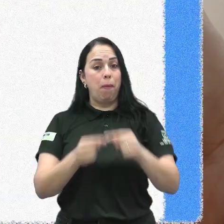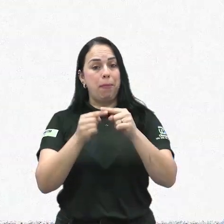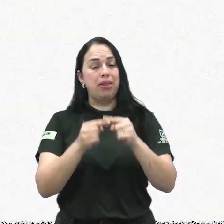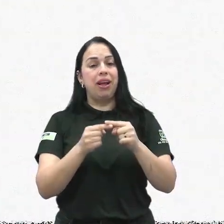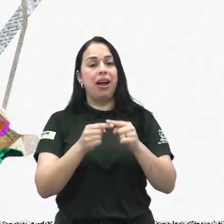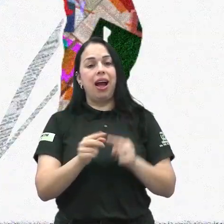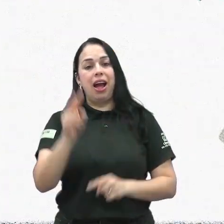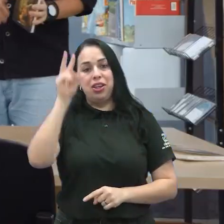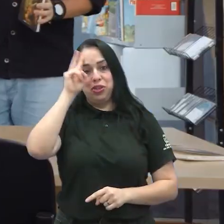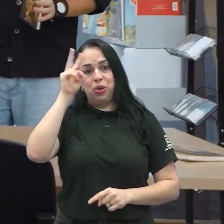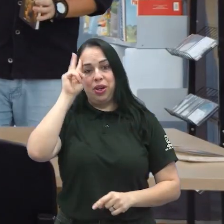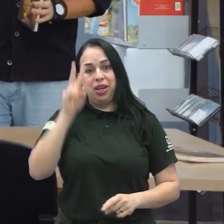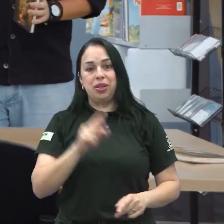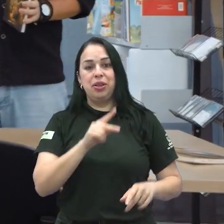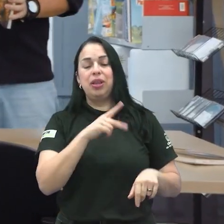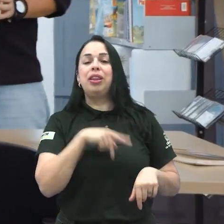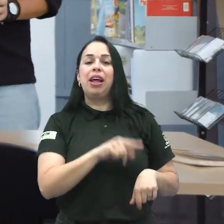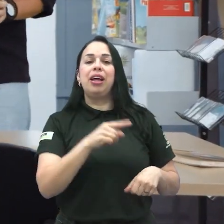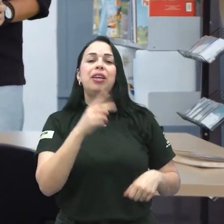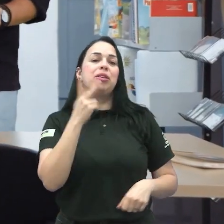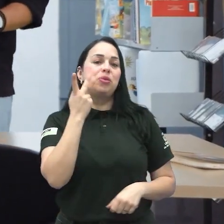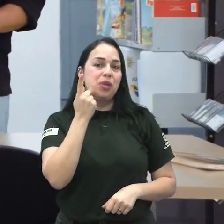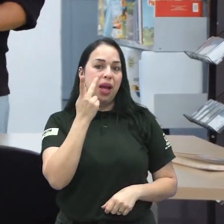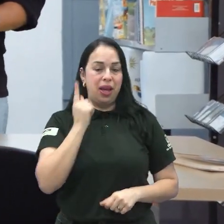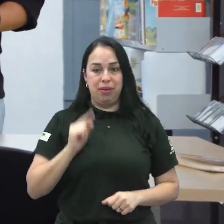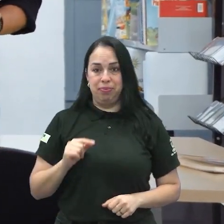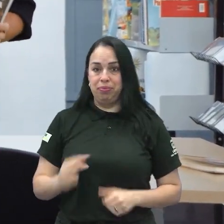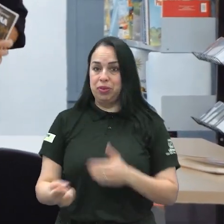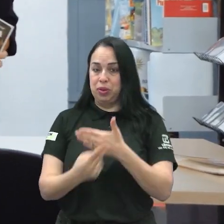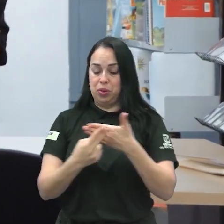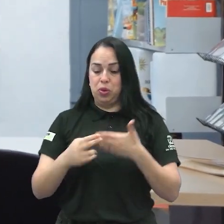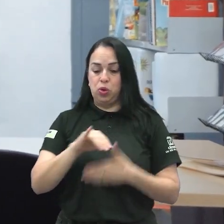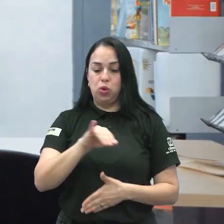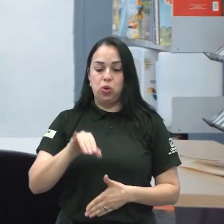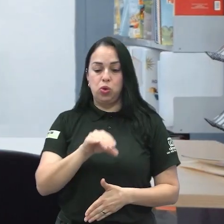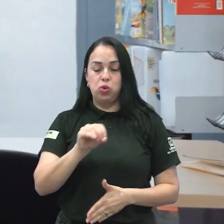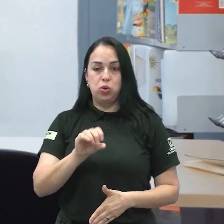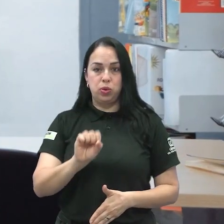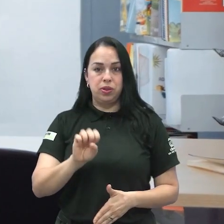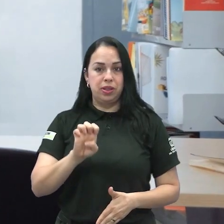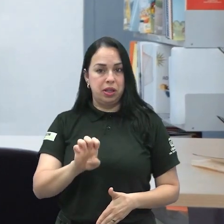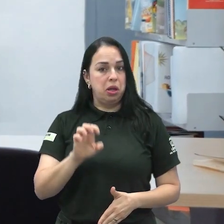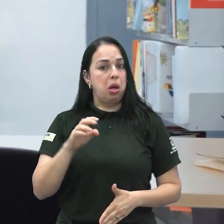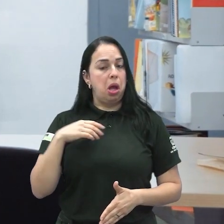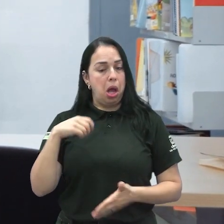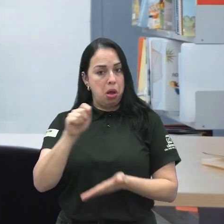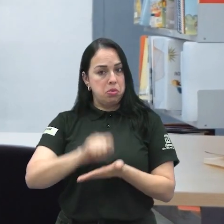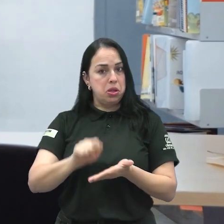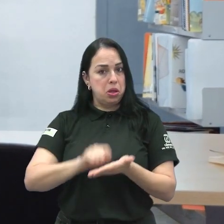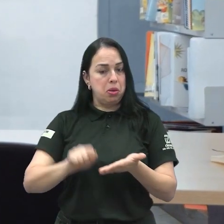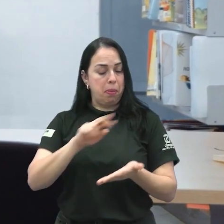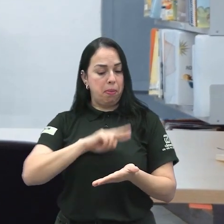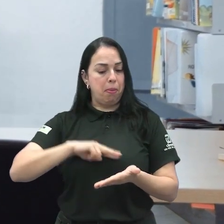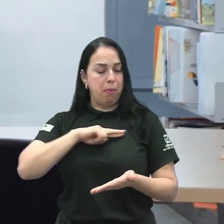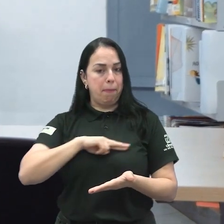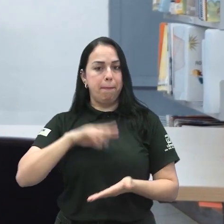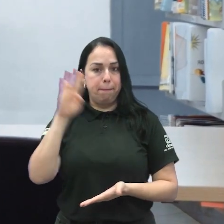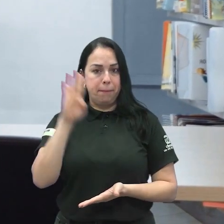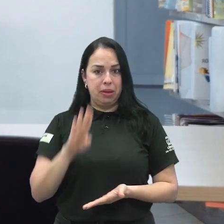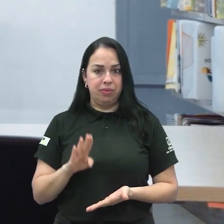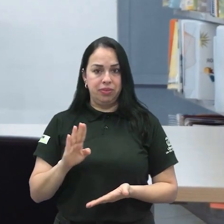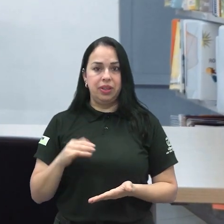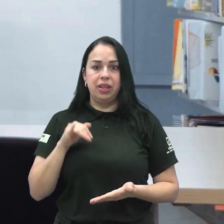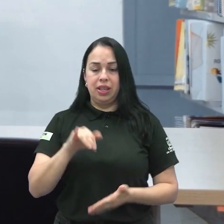Ceará. O autor do livro, José de Alencar, era um escritor romântico brasileiro. Esse título, Iracema,